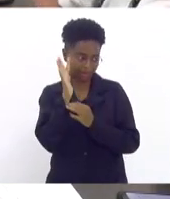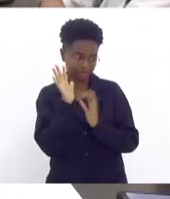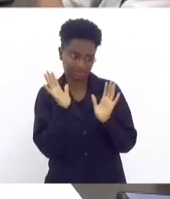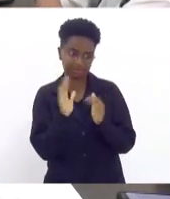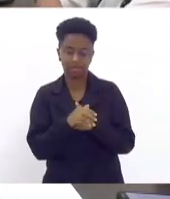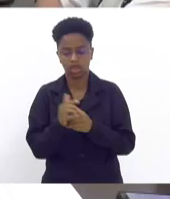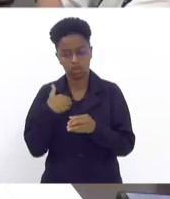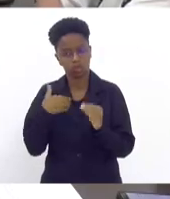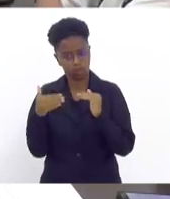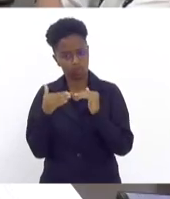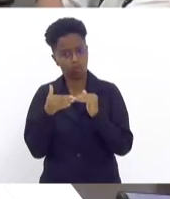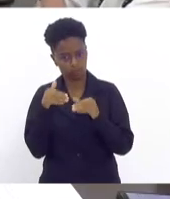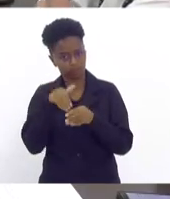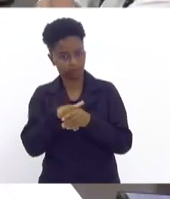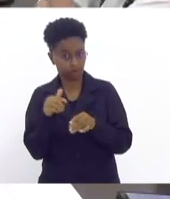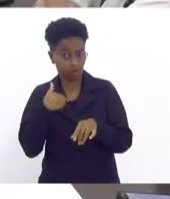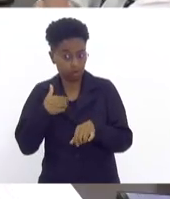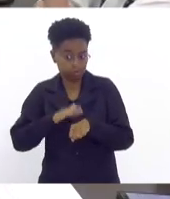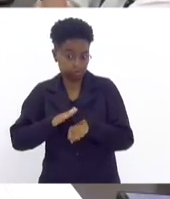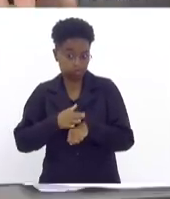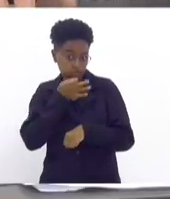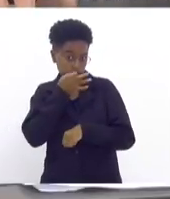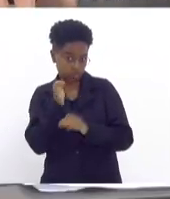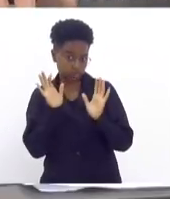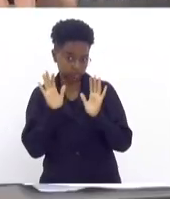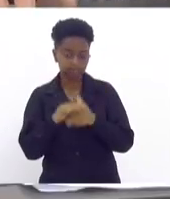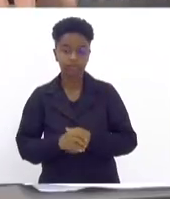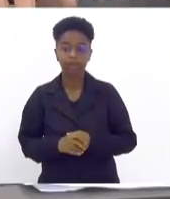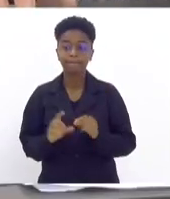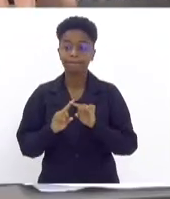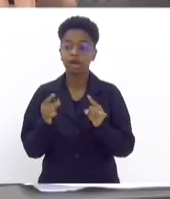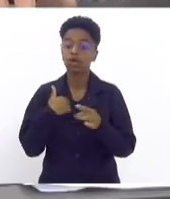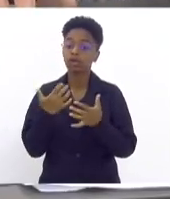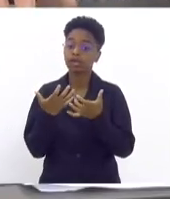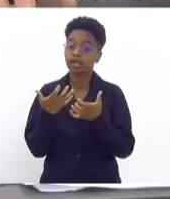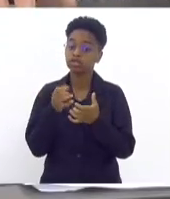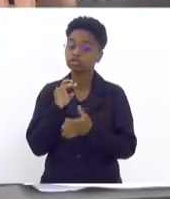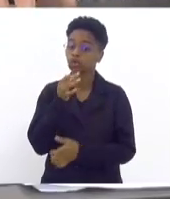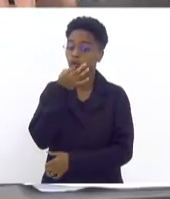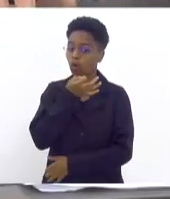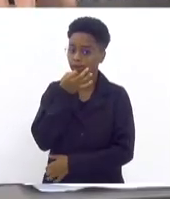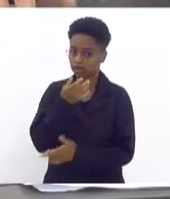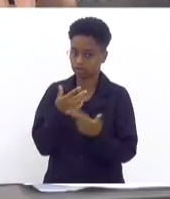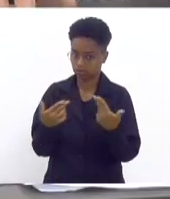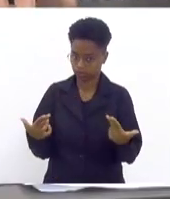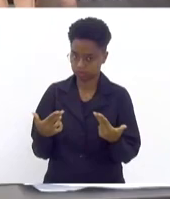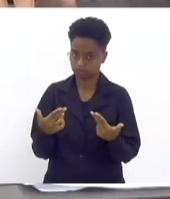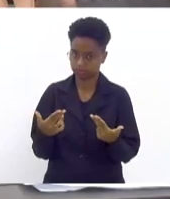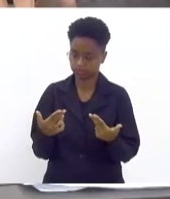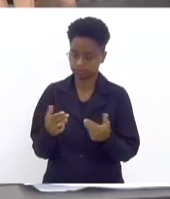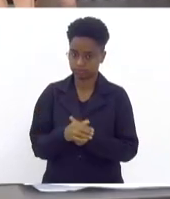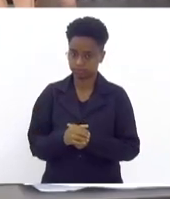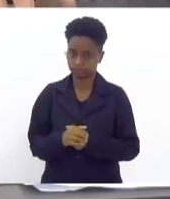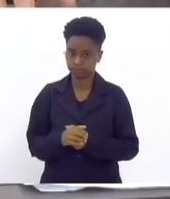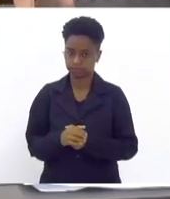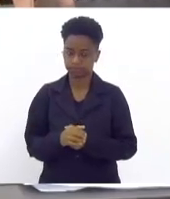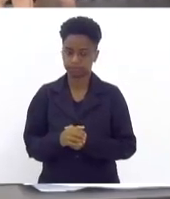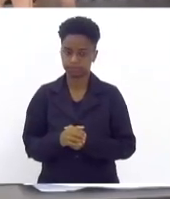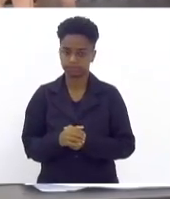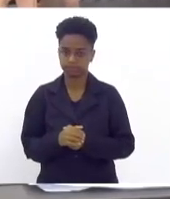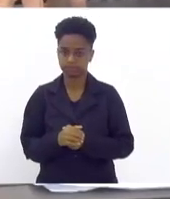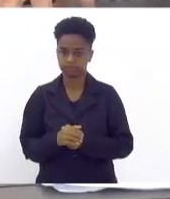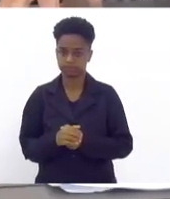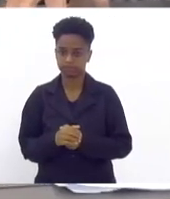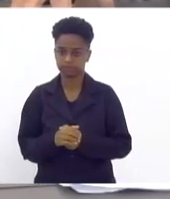Completamente a favor desse voto, eu que sugeri. Mas eu queria apenas fazer um comentário sobre o doutor Serginho, que